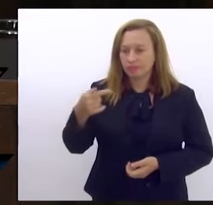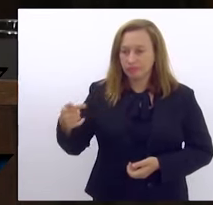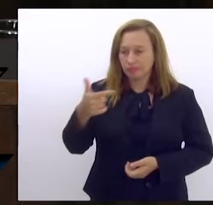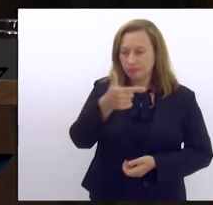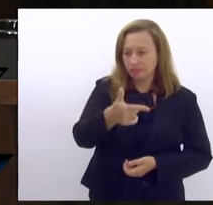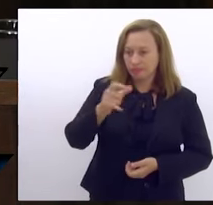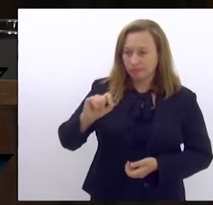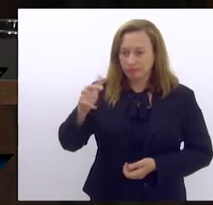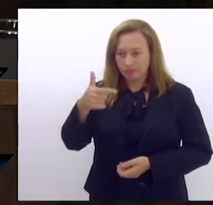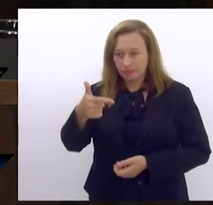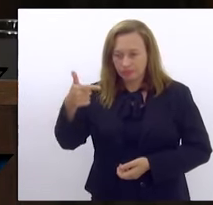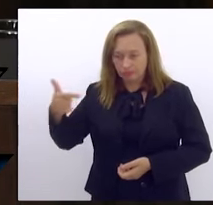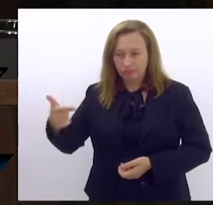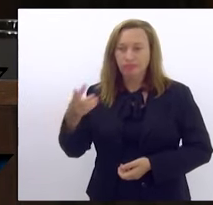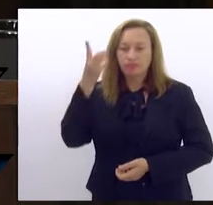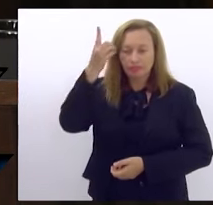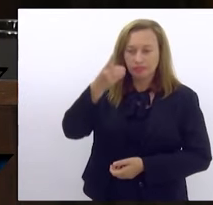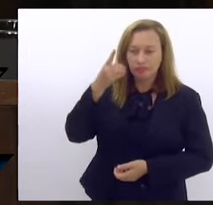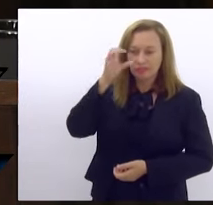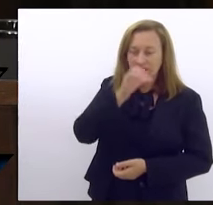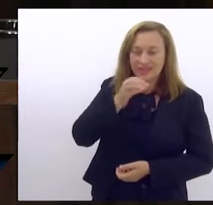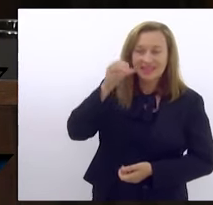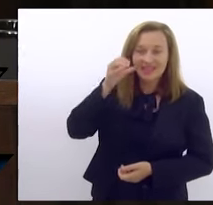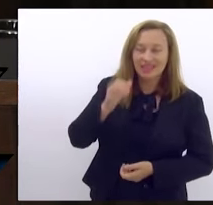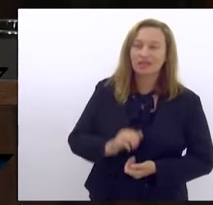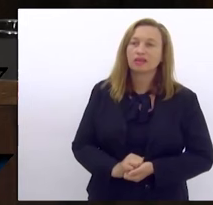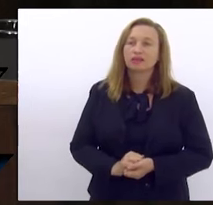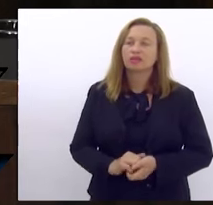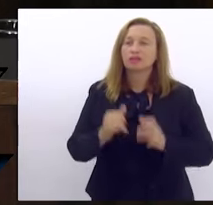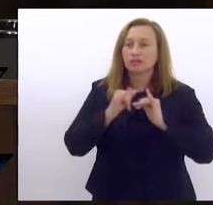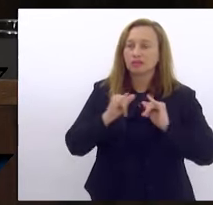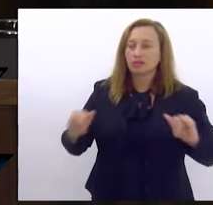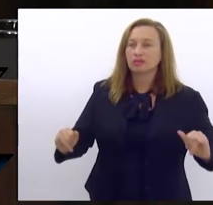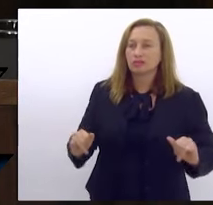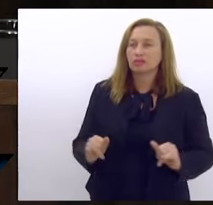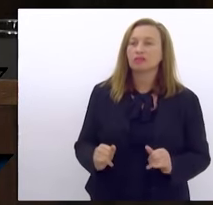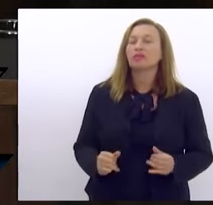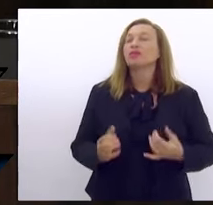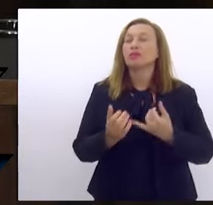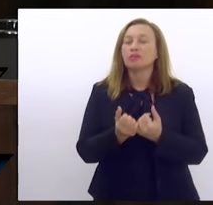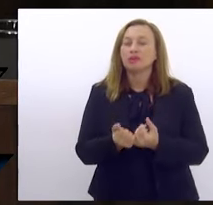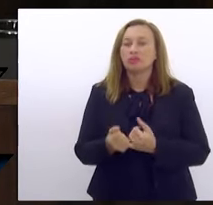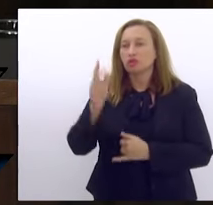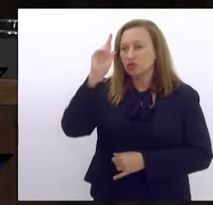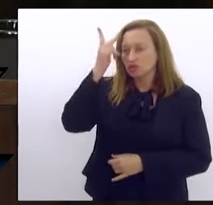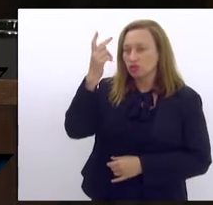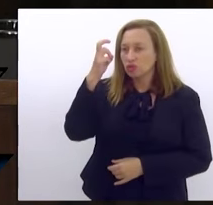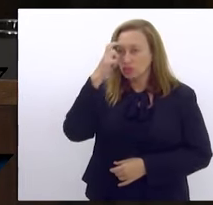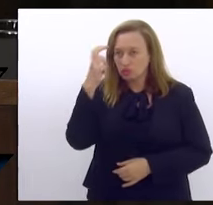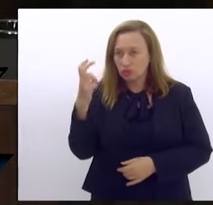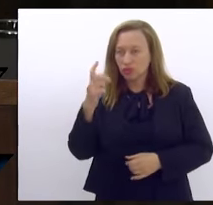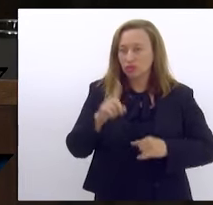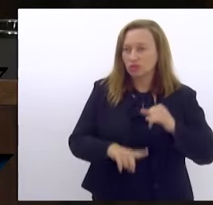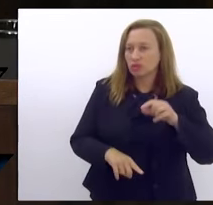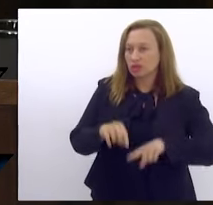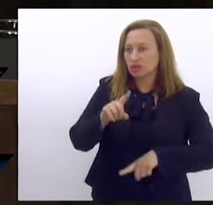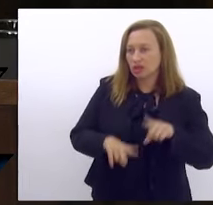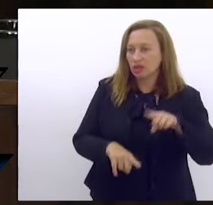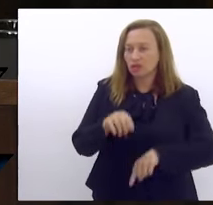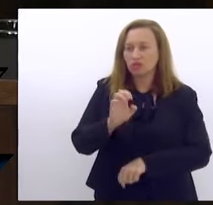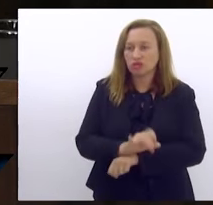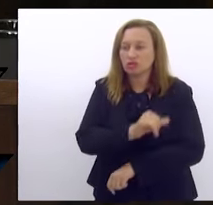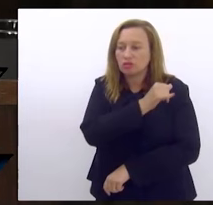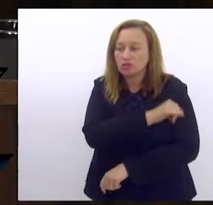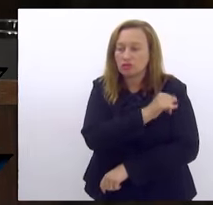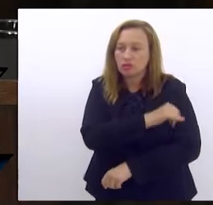6417/2022, de autoria da deputada Célia Jordão, que declara patrimônio histórico e cultural e imaterial do Estado do Rio de